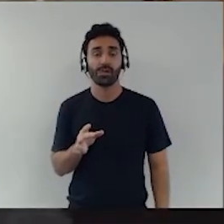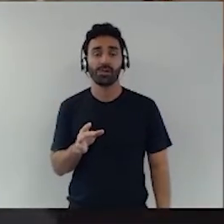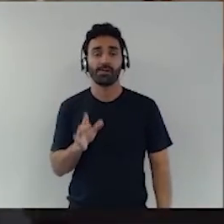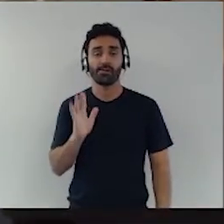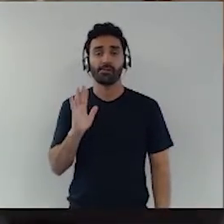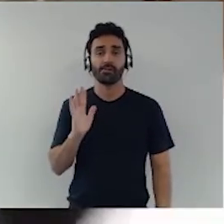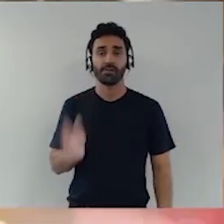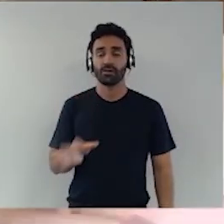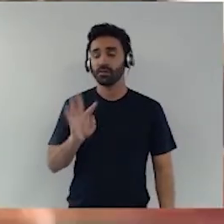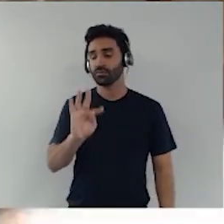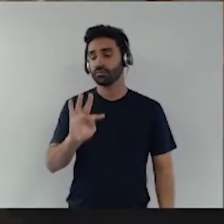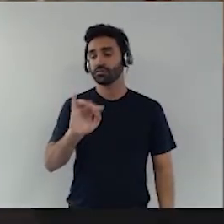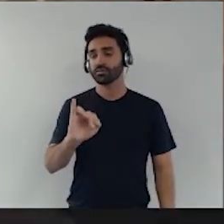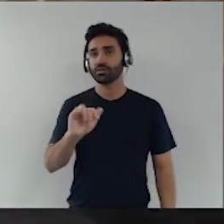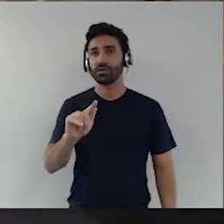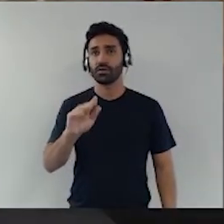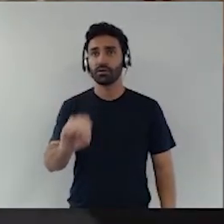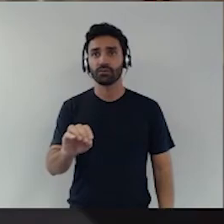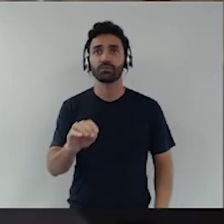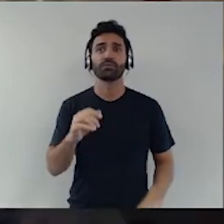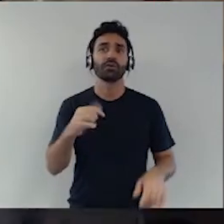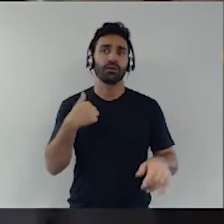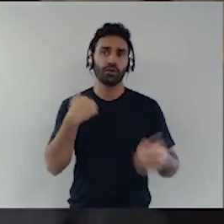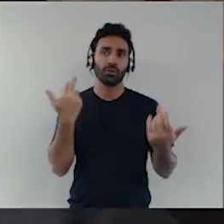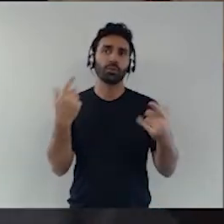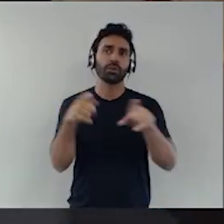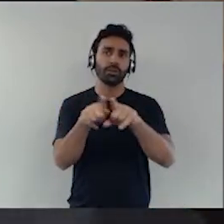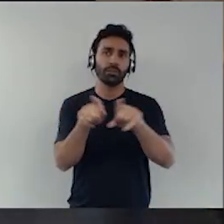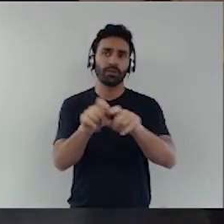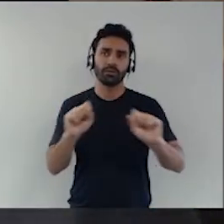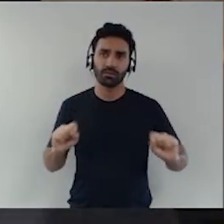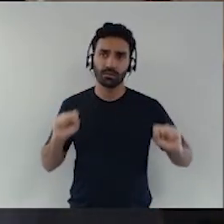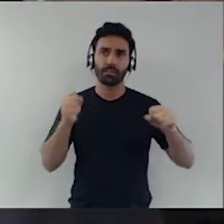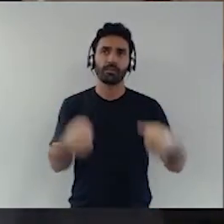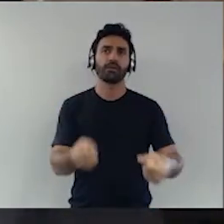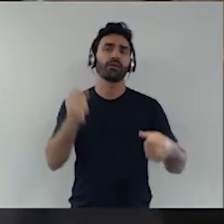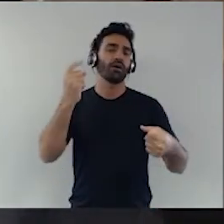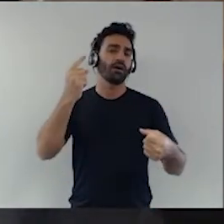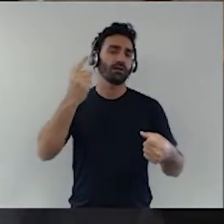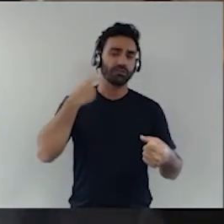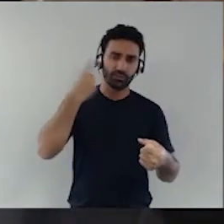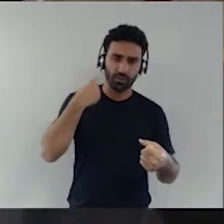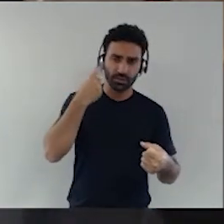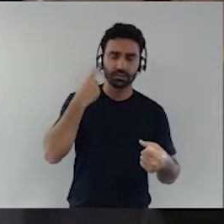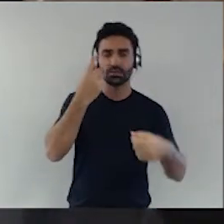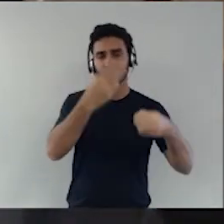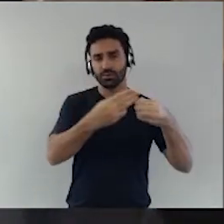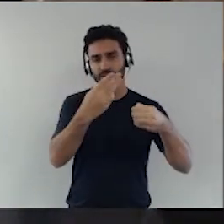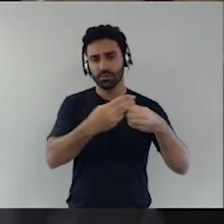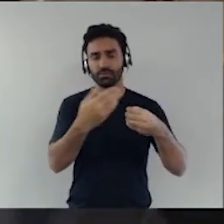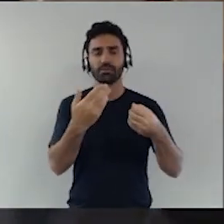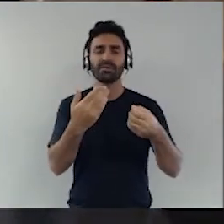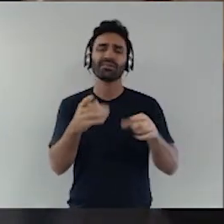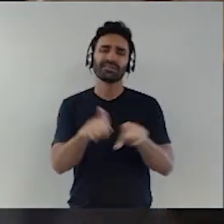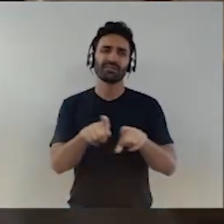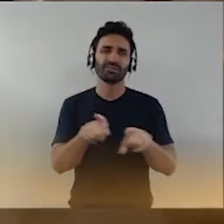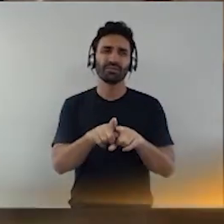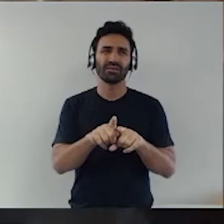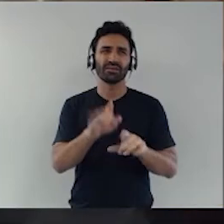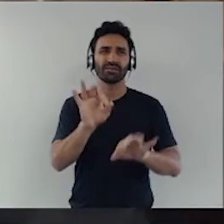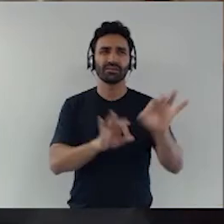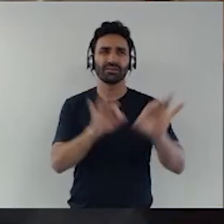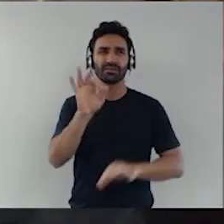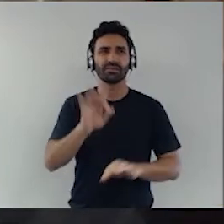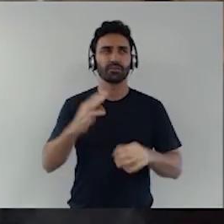pelo doutor Tiago, também sou um defensor da advocacia municipalista, ainda mais considerando que a gestão dos municípios aqui